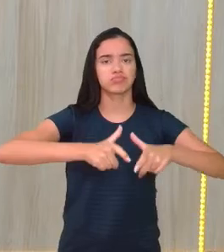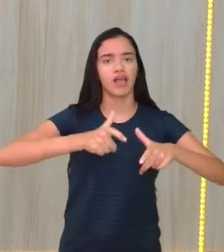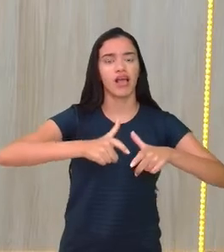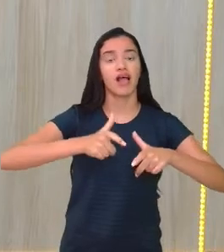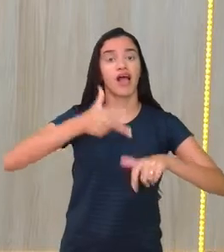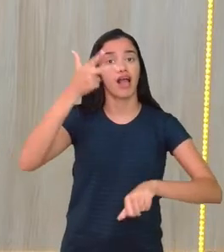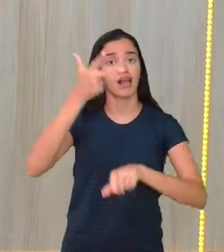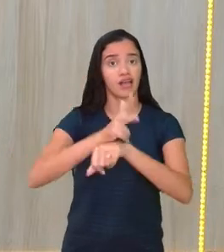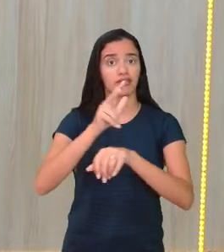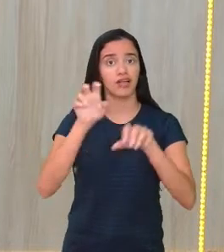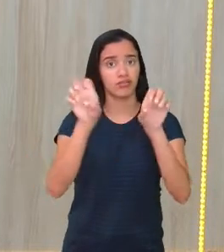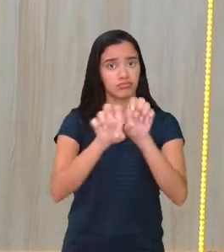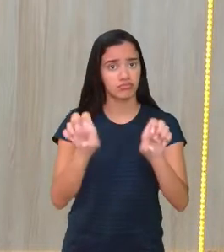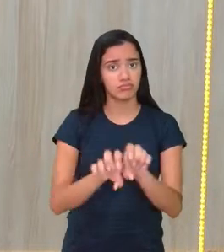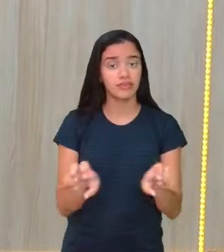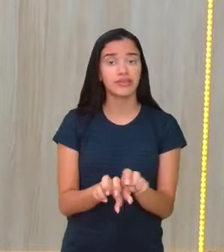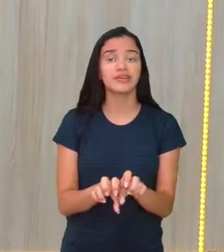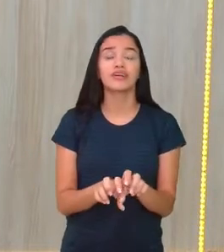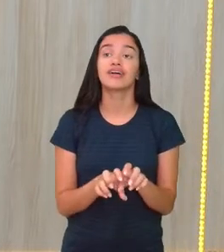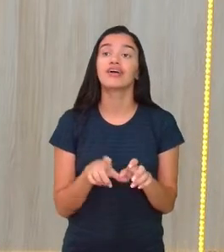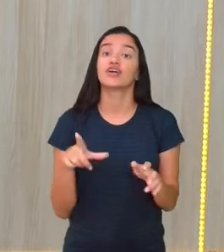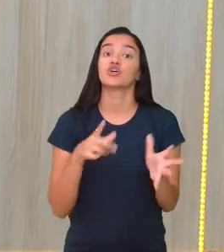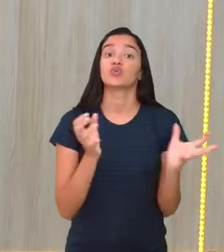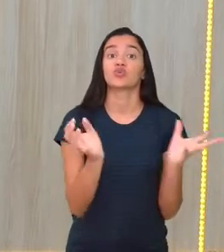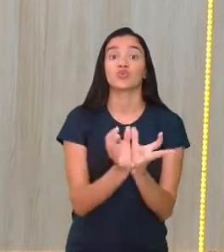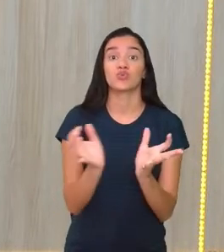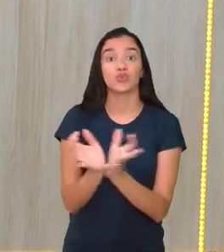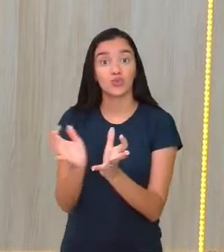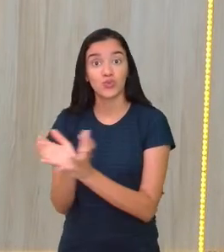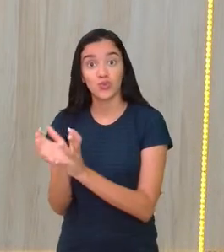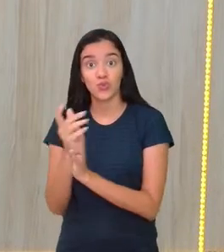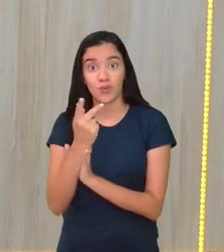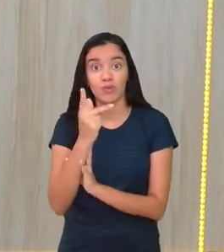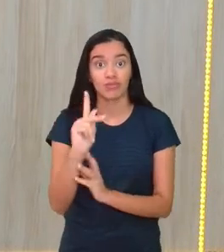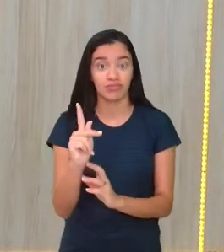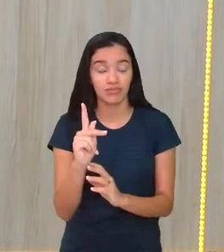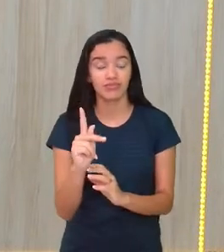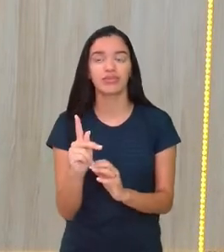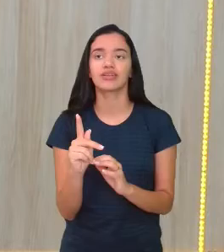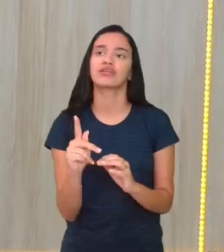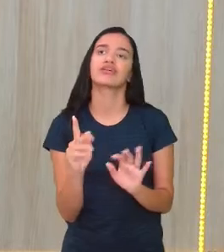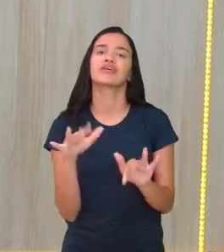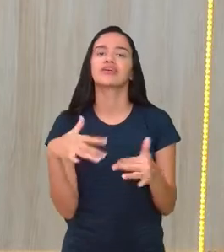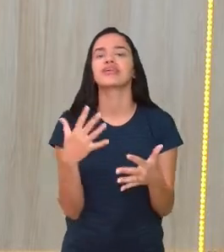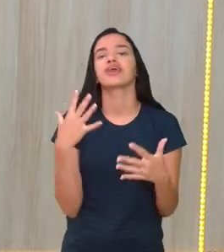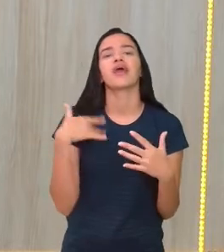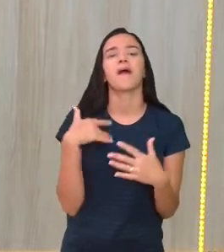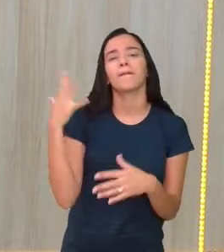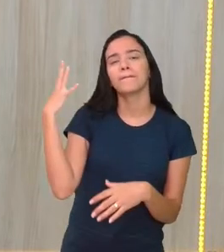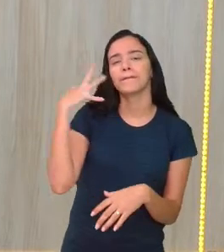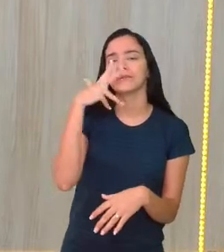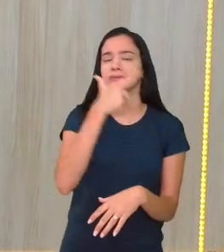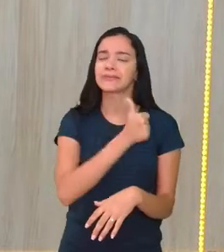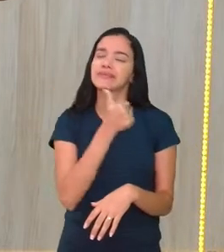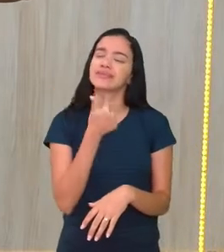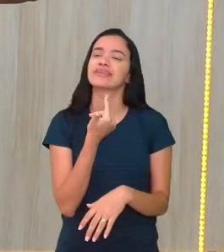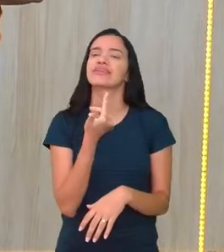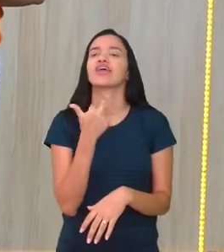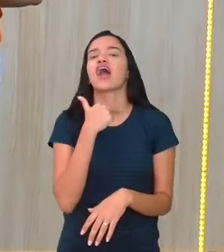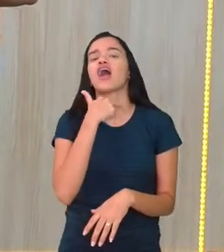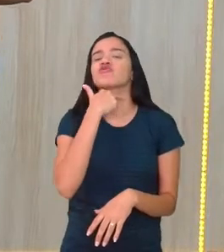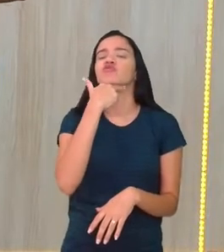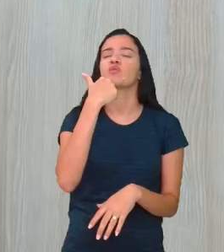com música da, né, lá da, do grupo dela, da etnia dela. E é muito bonito, né, Gini? Belíssima. A